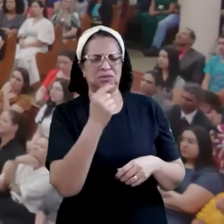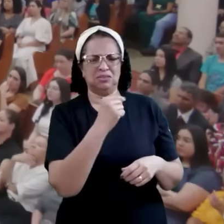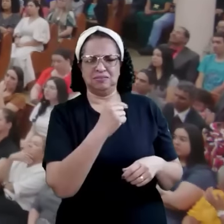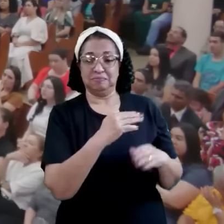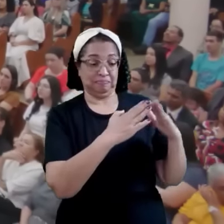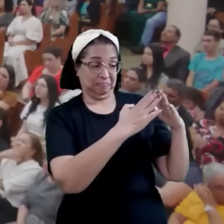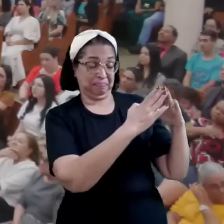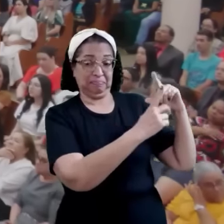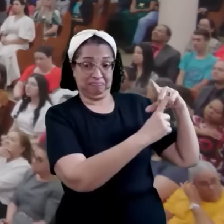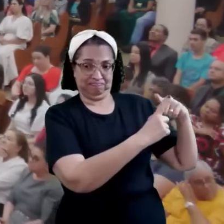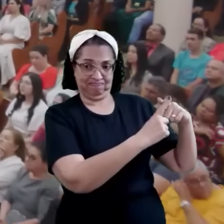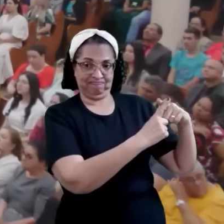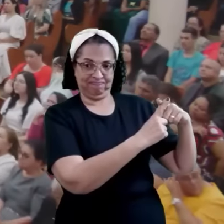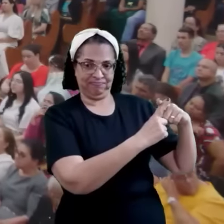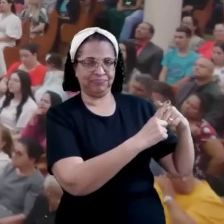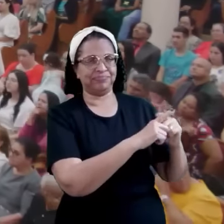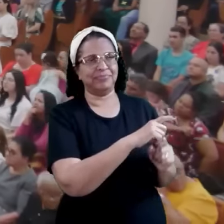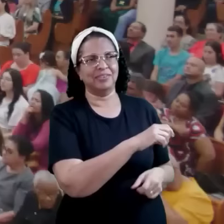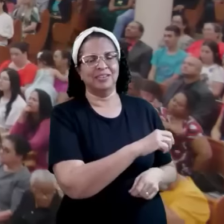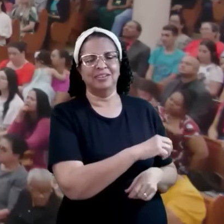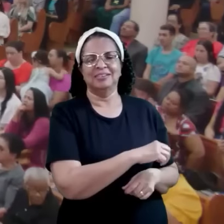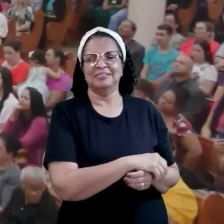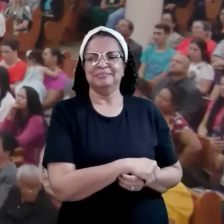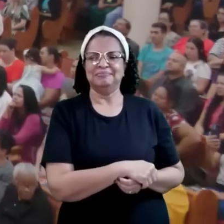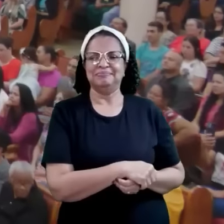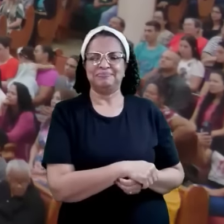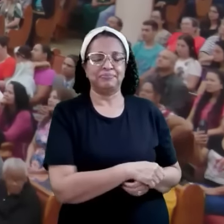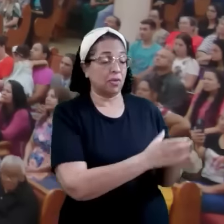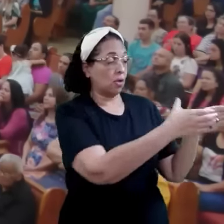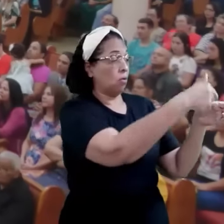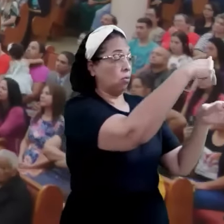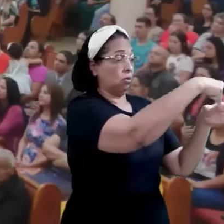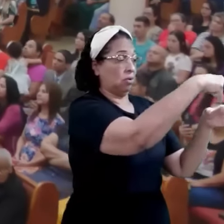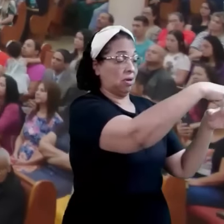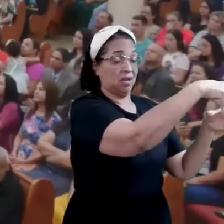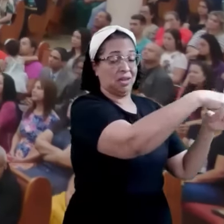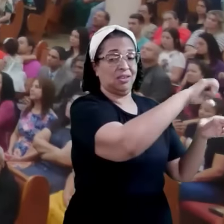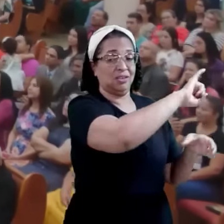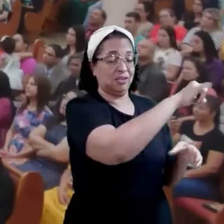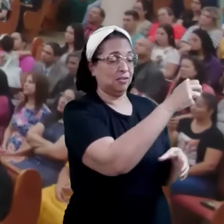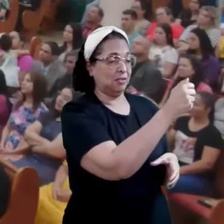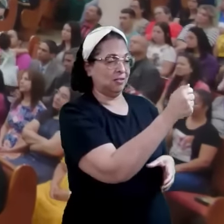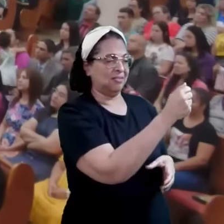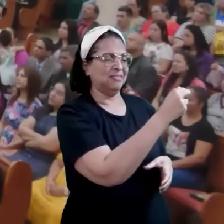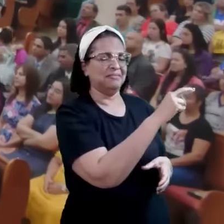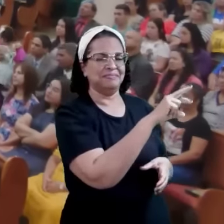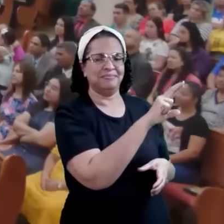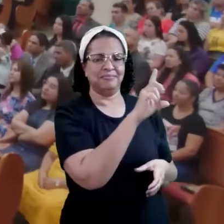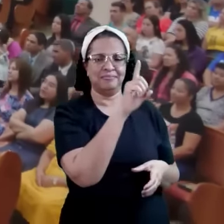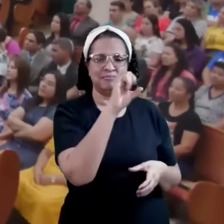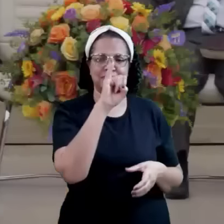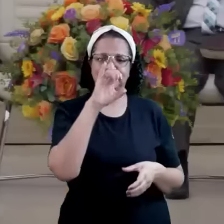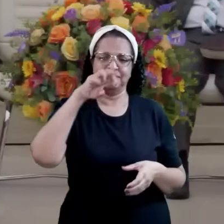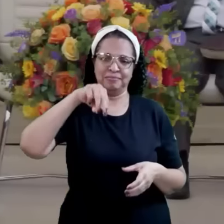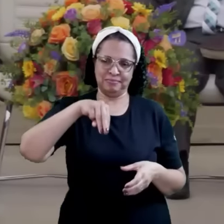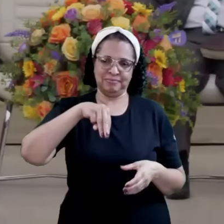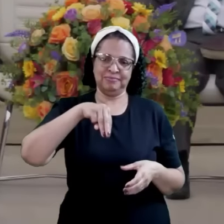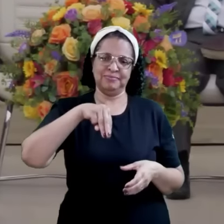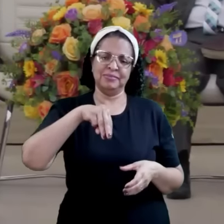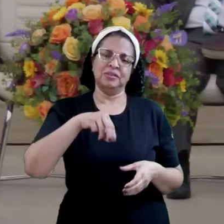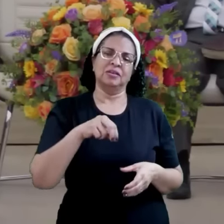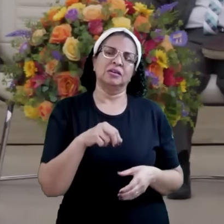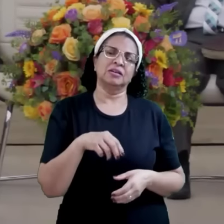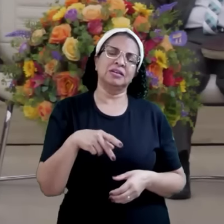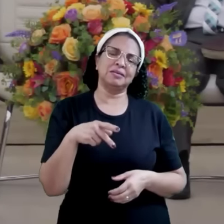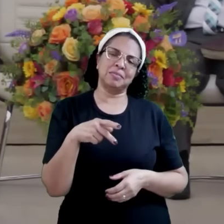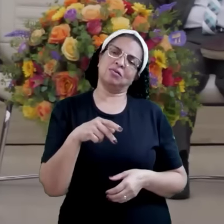estou sentado no Altar um grupo de irmãos quando acabou o culto veio falar comigo falou assim para mim pastor Pai do senhor lembra da gente não lembro